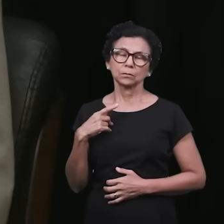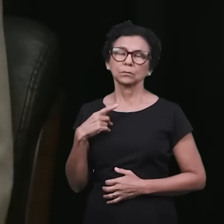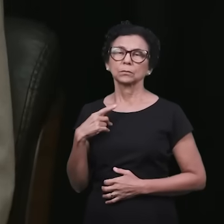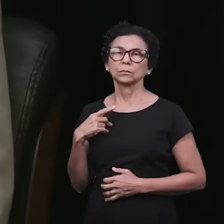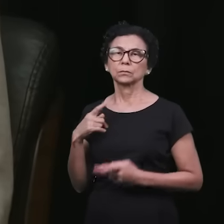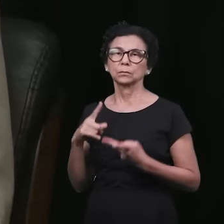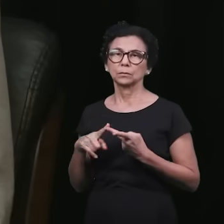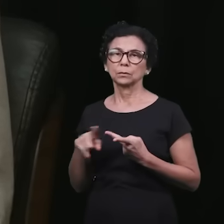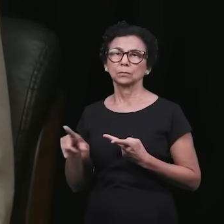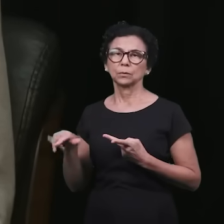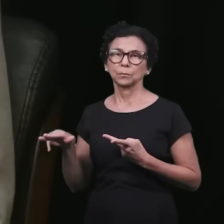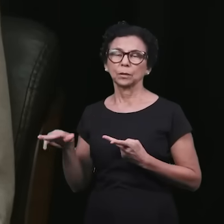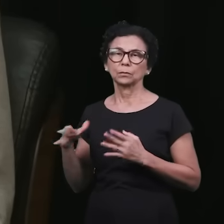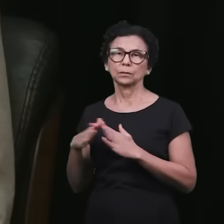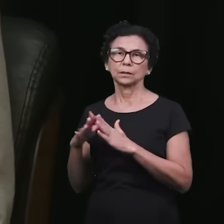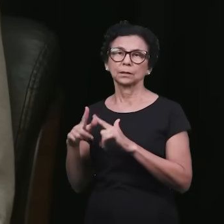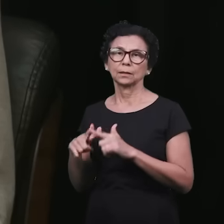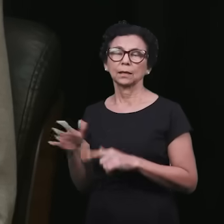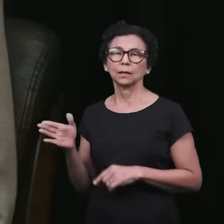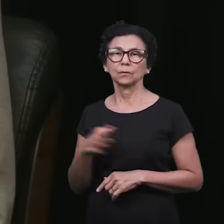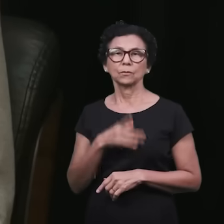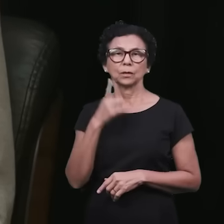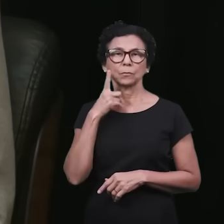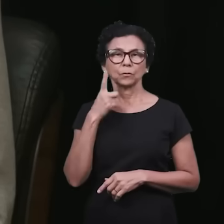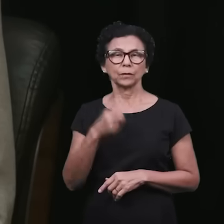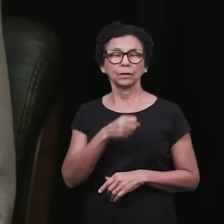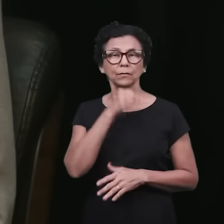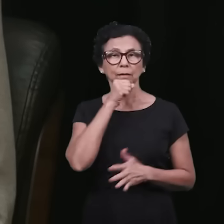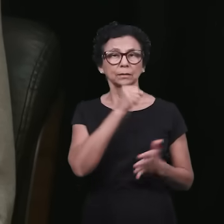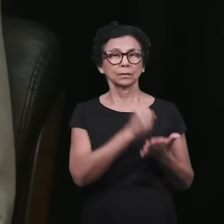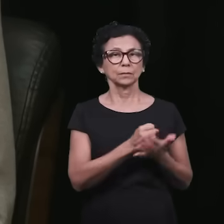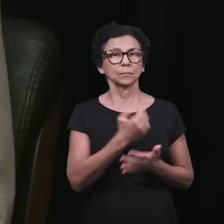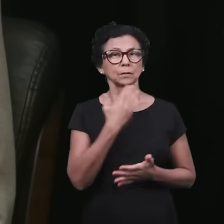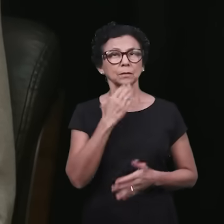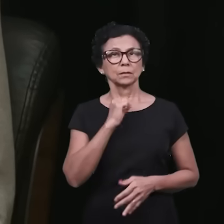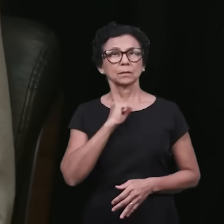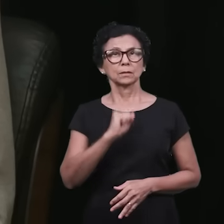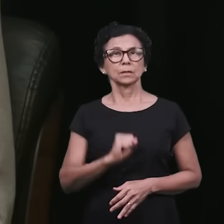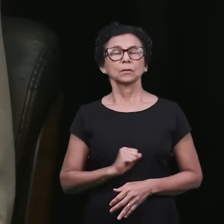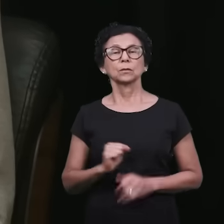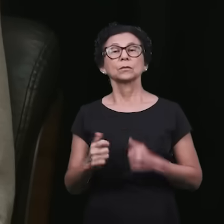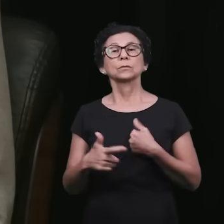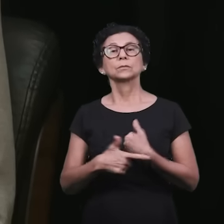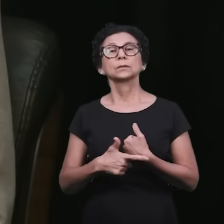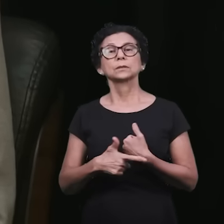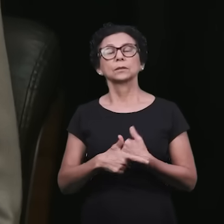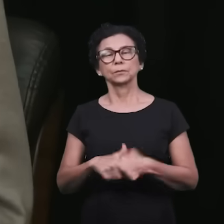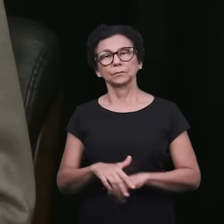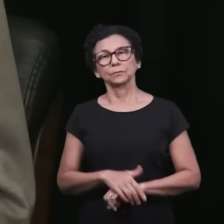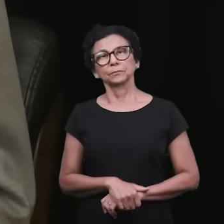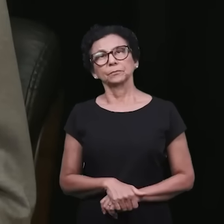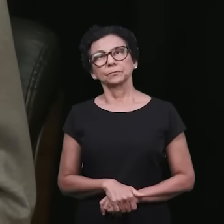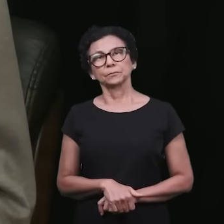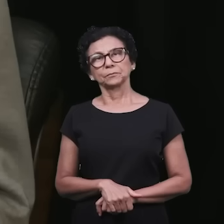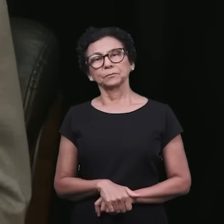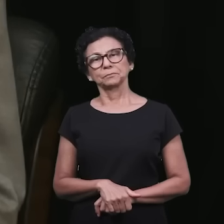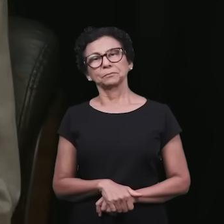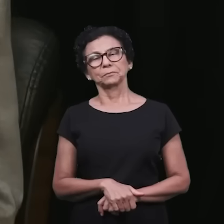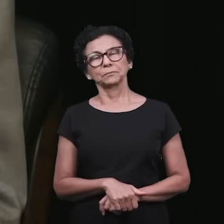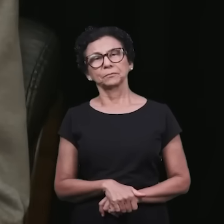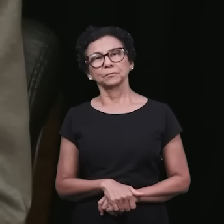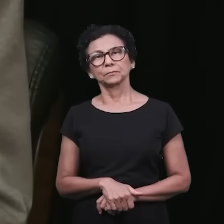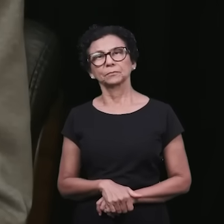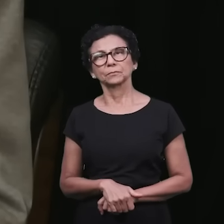vamos lembrar lá do sacerdócio, lá no Velho Testamento. Qual que era a função do sacerdote? Era levar